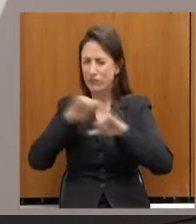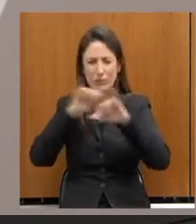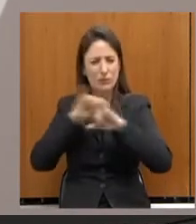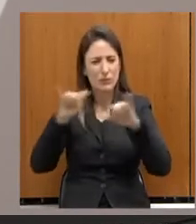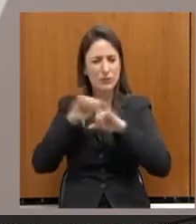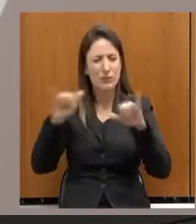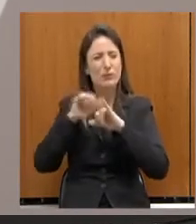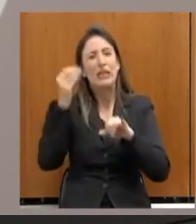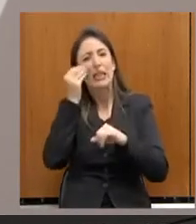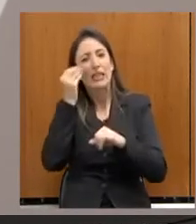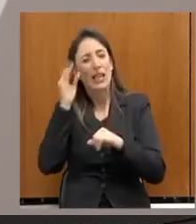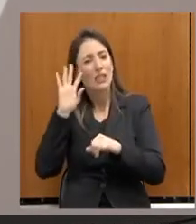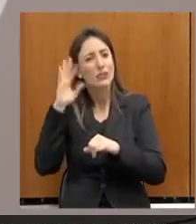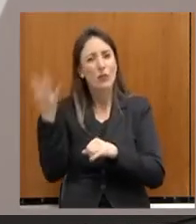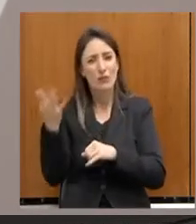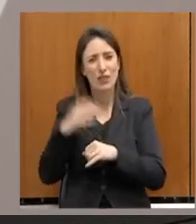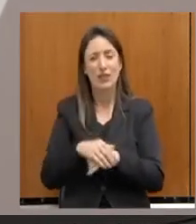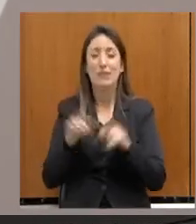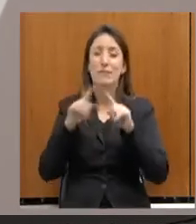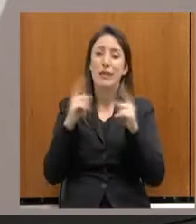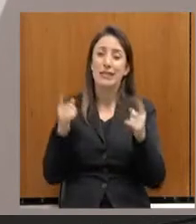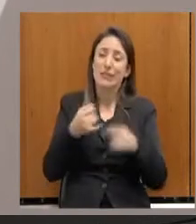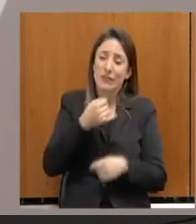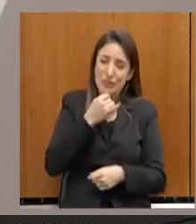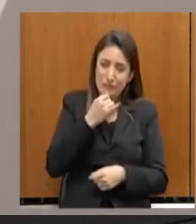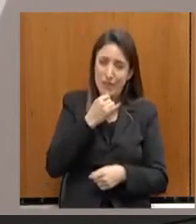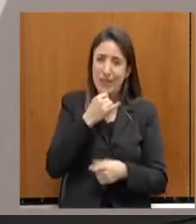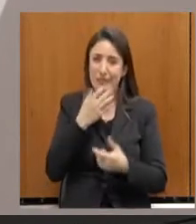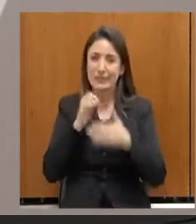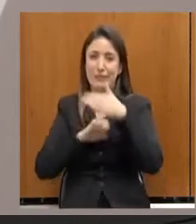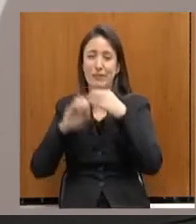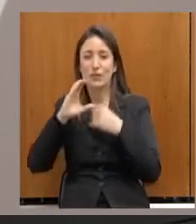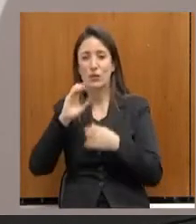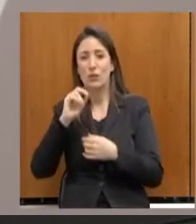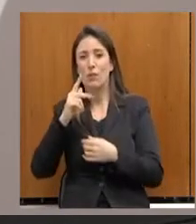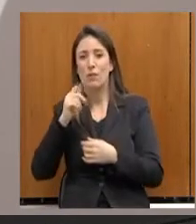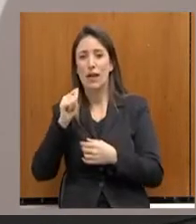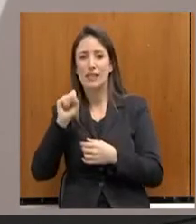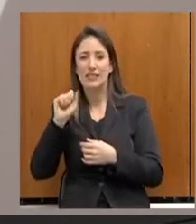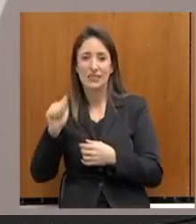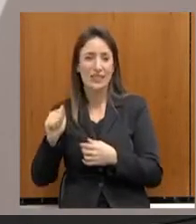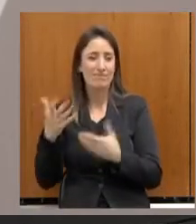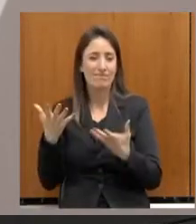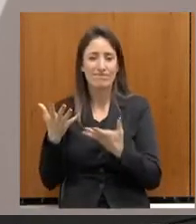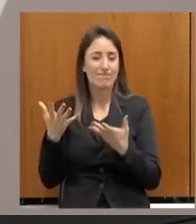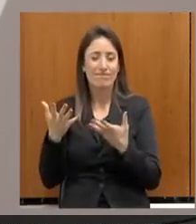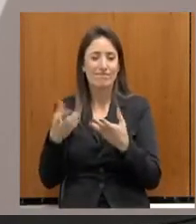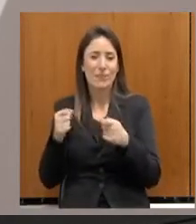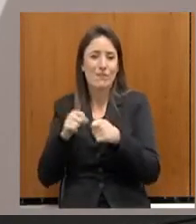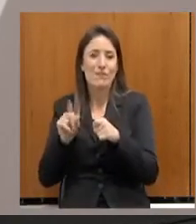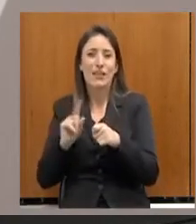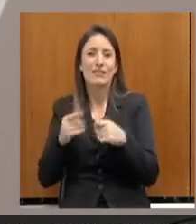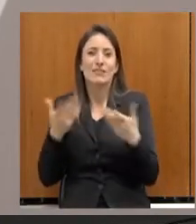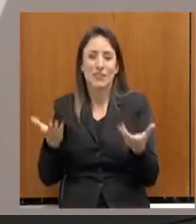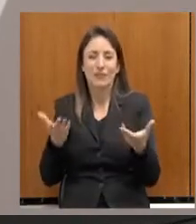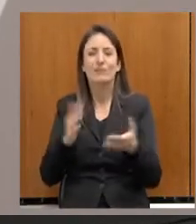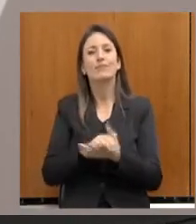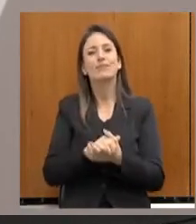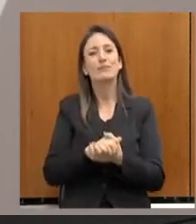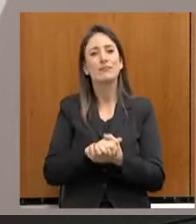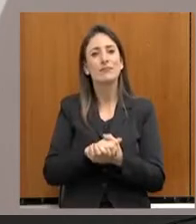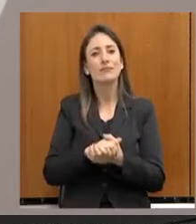mas infelizmente chega na COPASA Então a gente tem que ser uma bandeira do da secretaria é